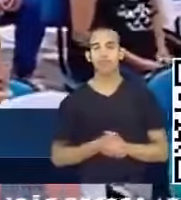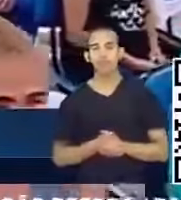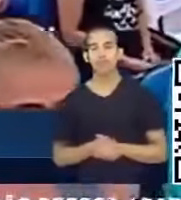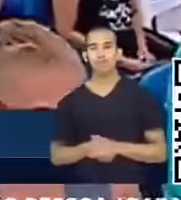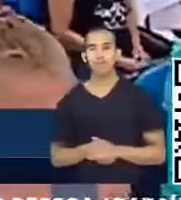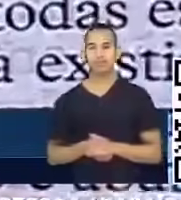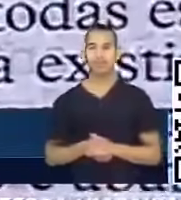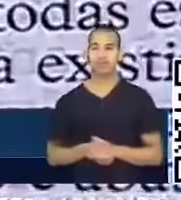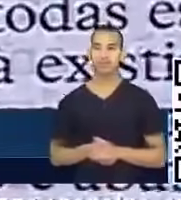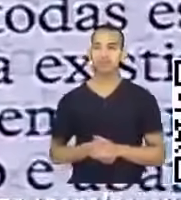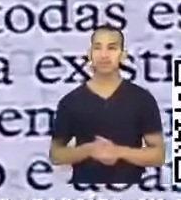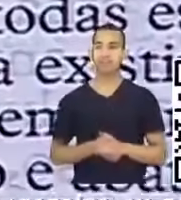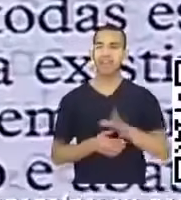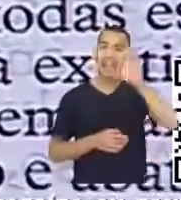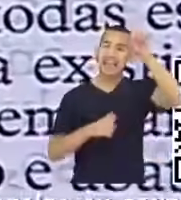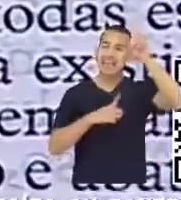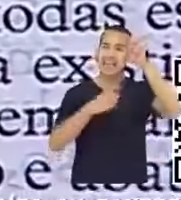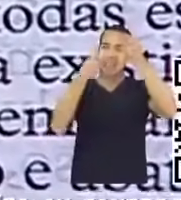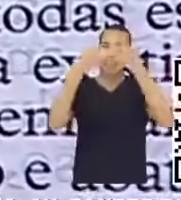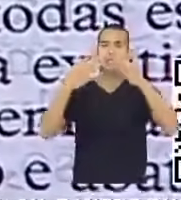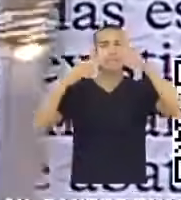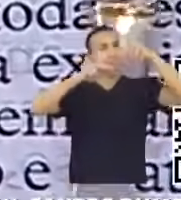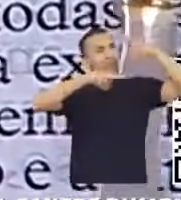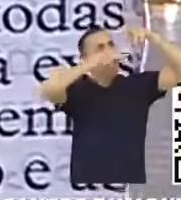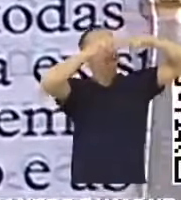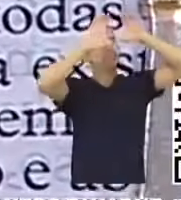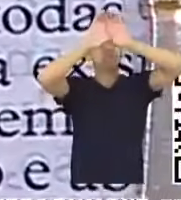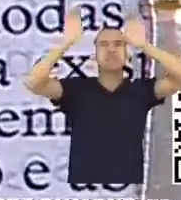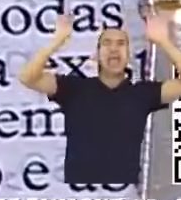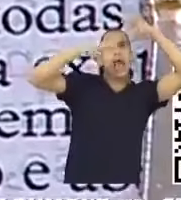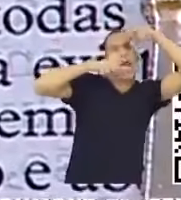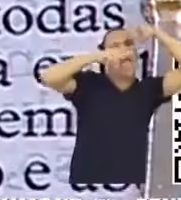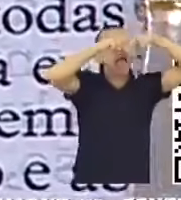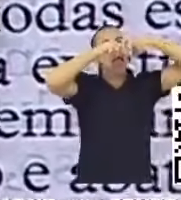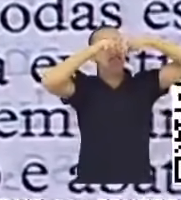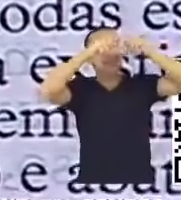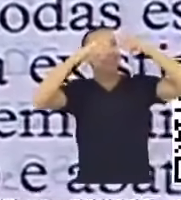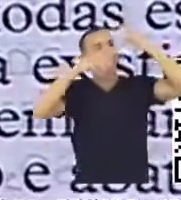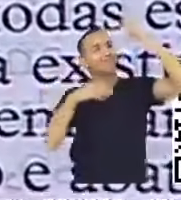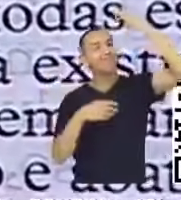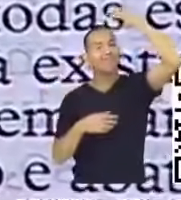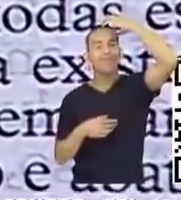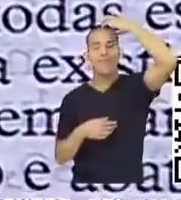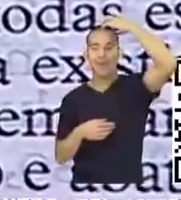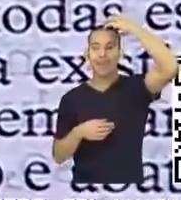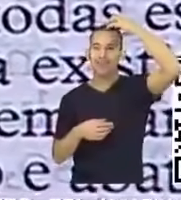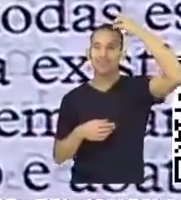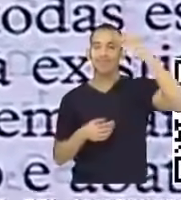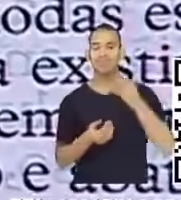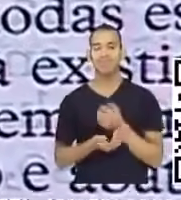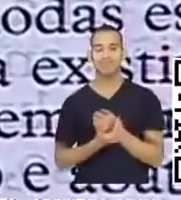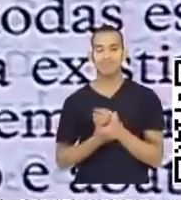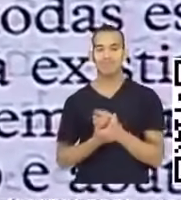Deus está falando que e o Trono dele é o que mesmo e o céu